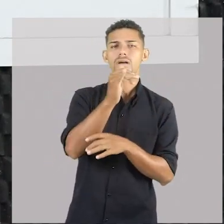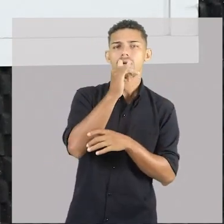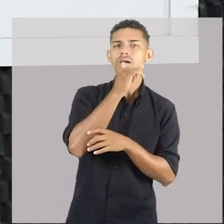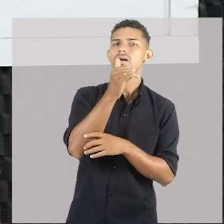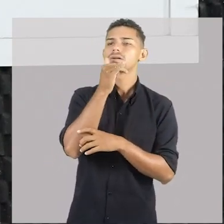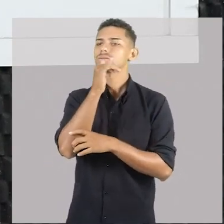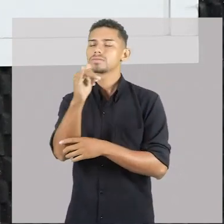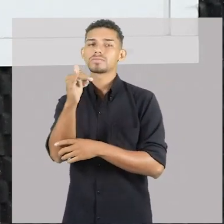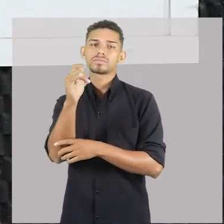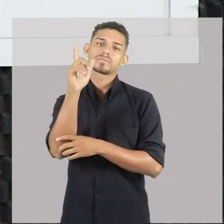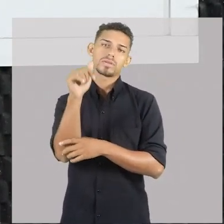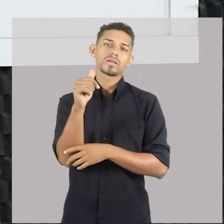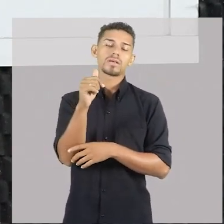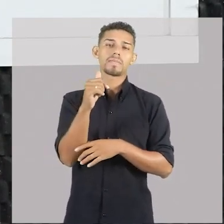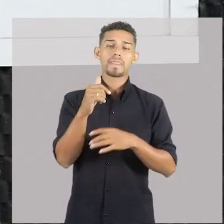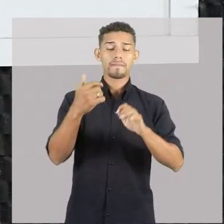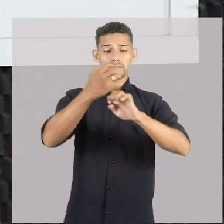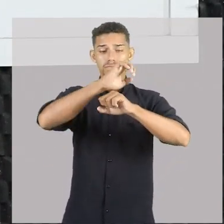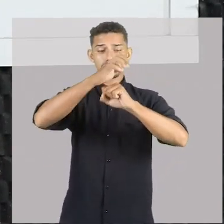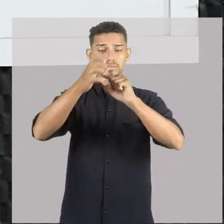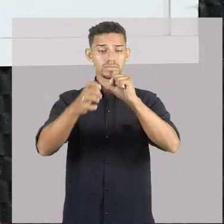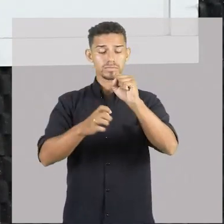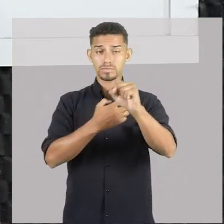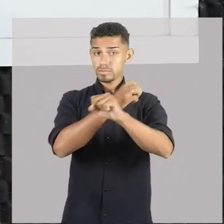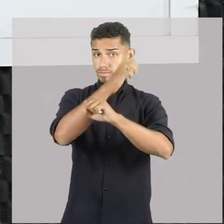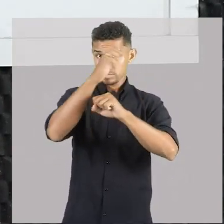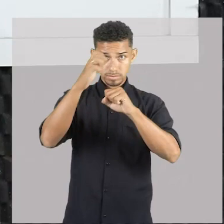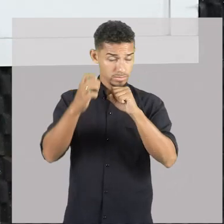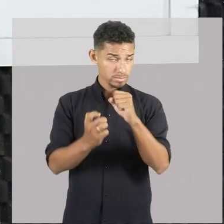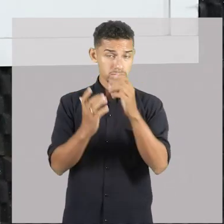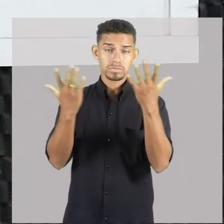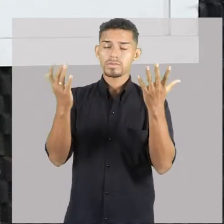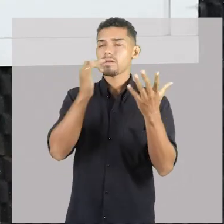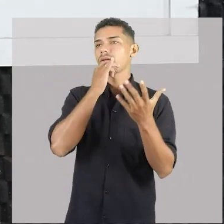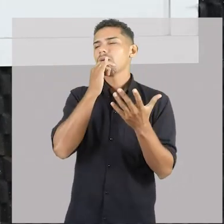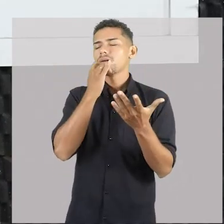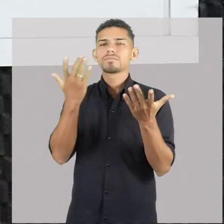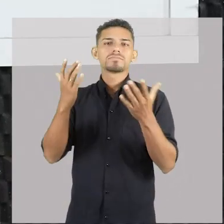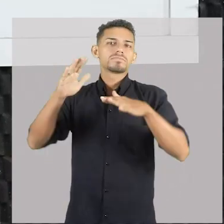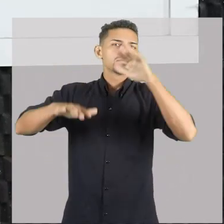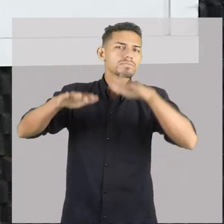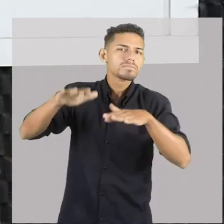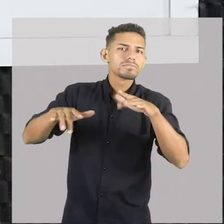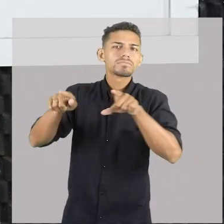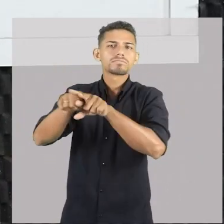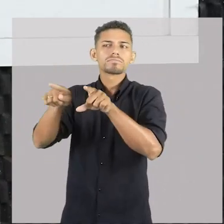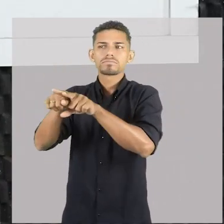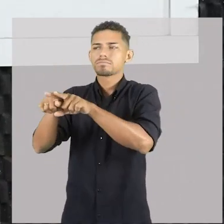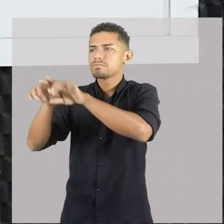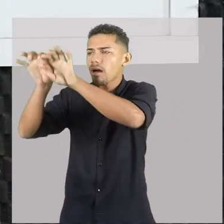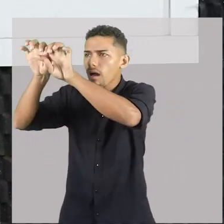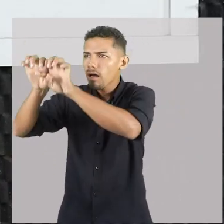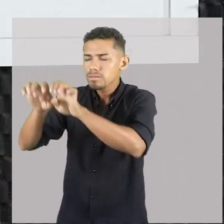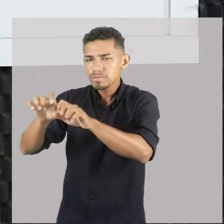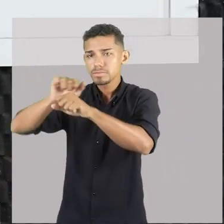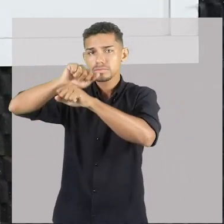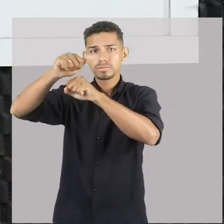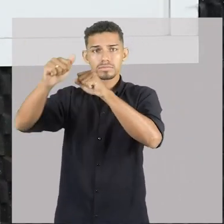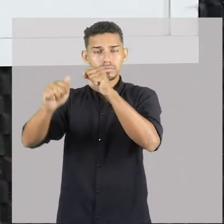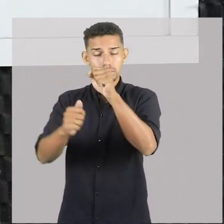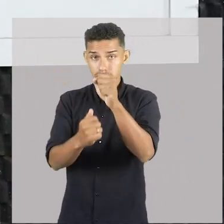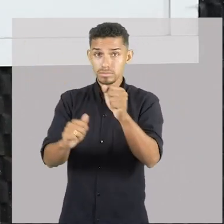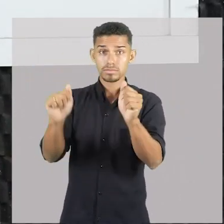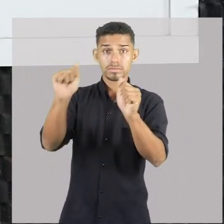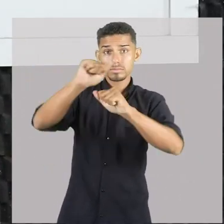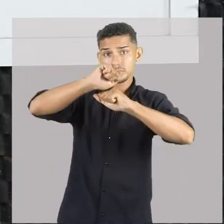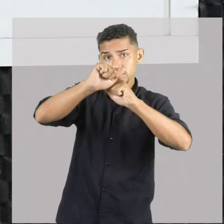Basicamente é um movimento de elétrons, porque só os elétrons, devido à estrutura atômica existente no átomo que a